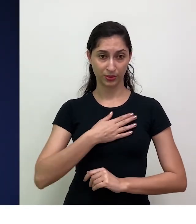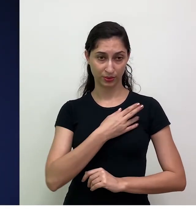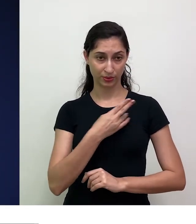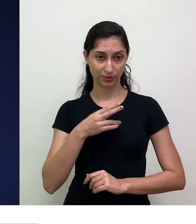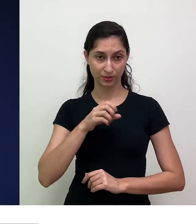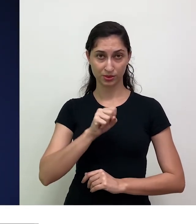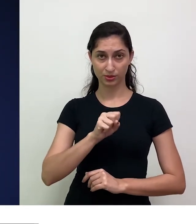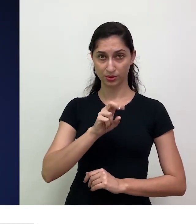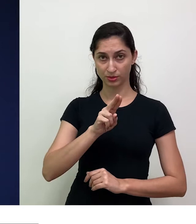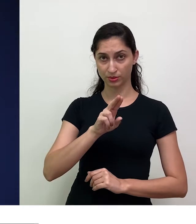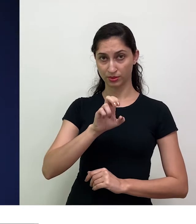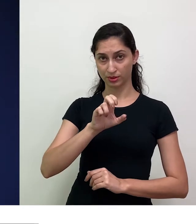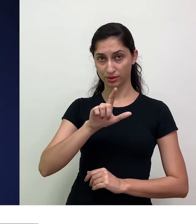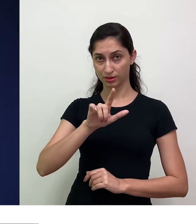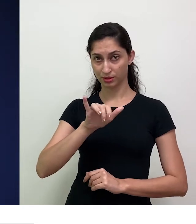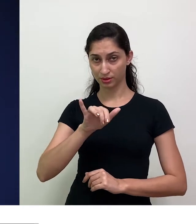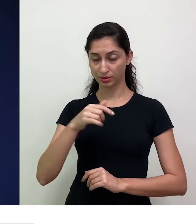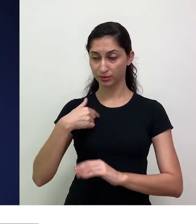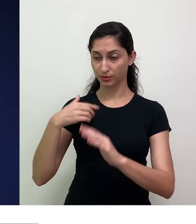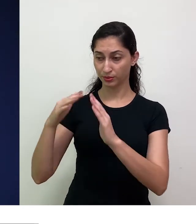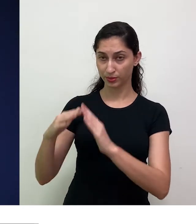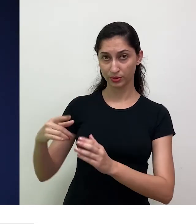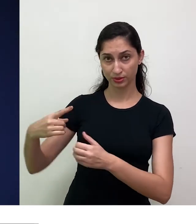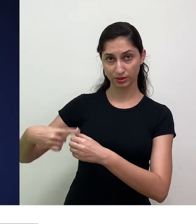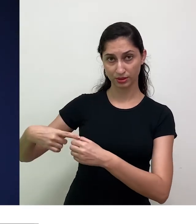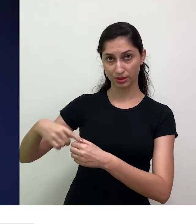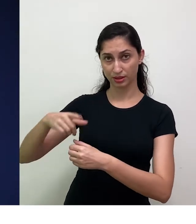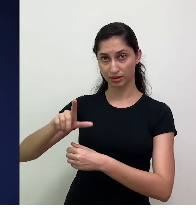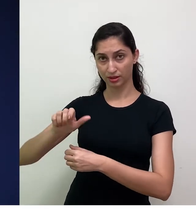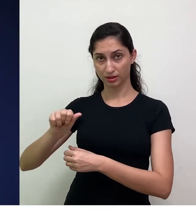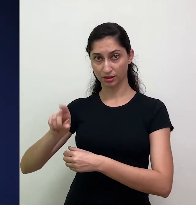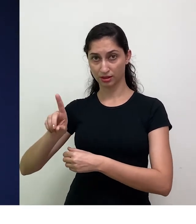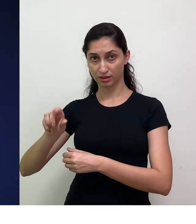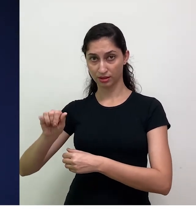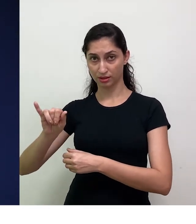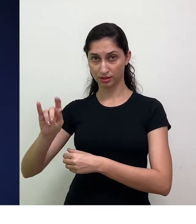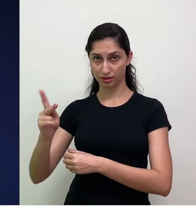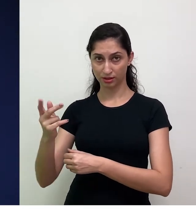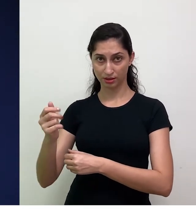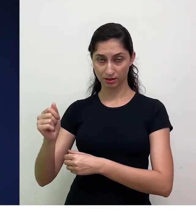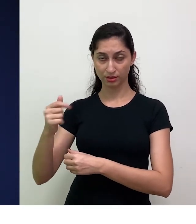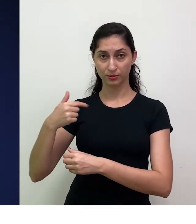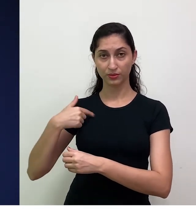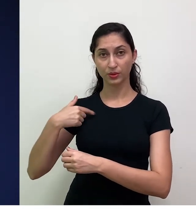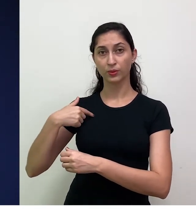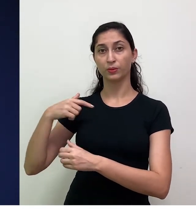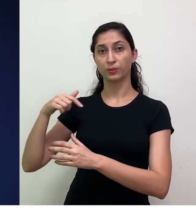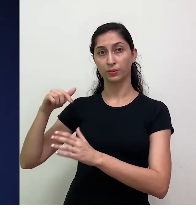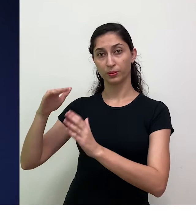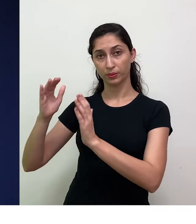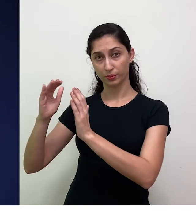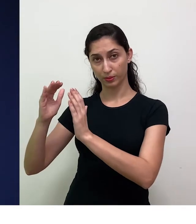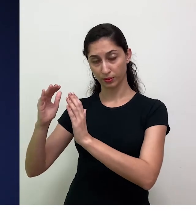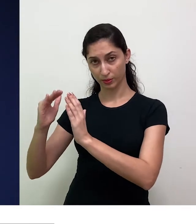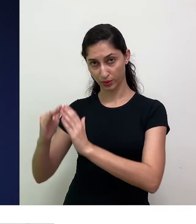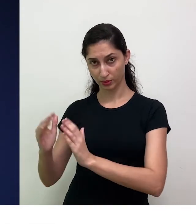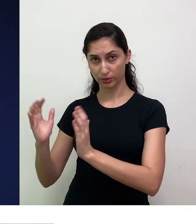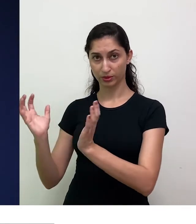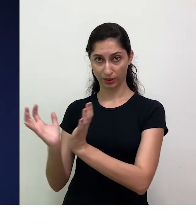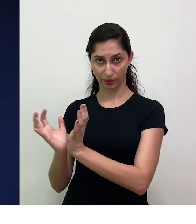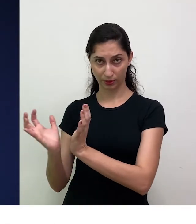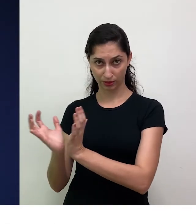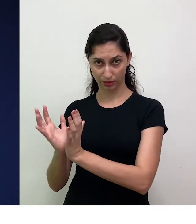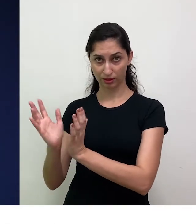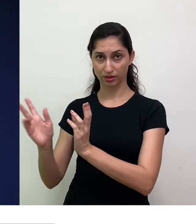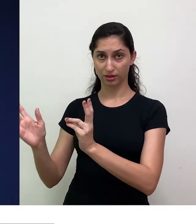Machacali, eu sou lá de Ladainha, município de Ladainha, moro na Aldeia Verde. E eu vou